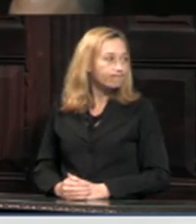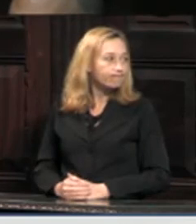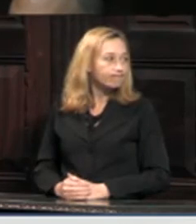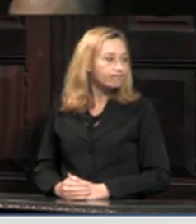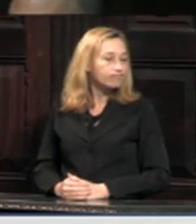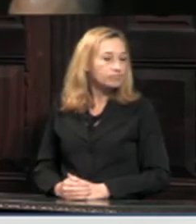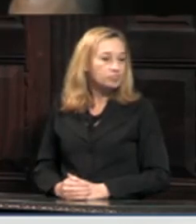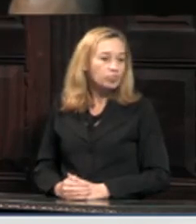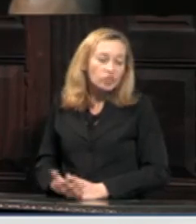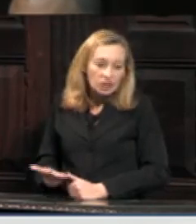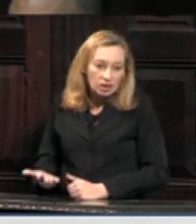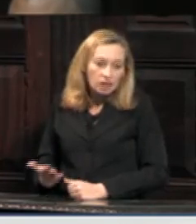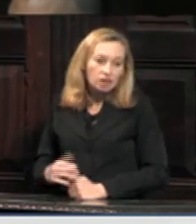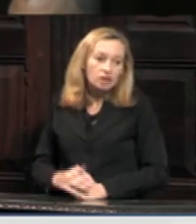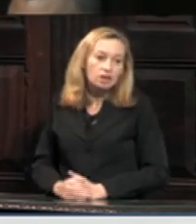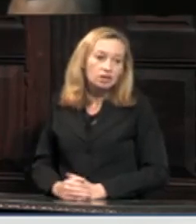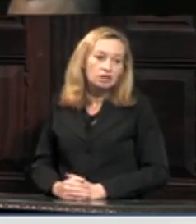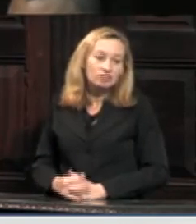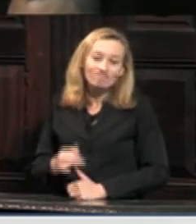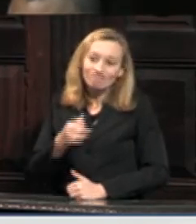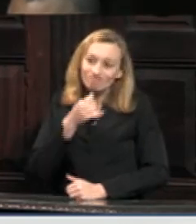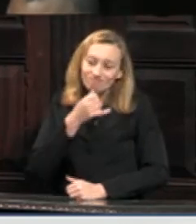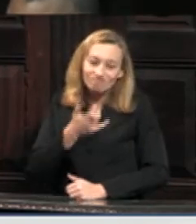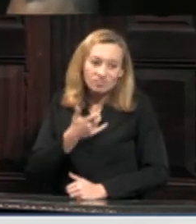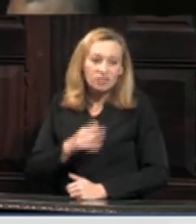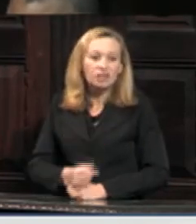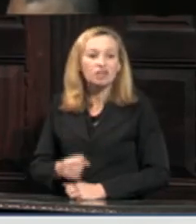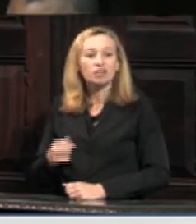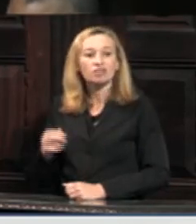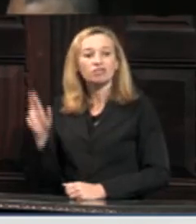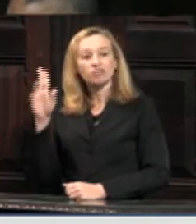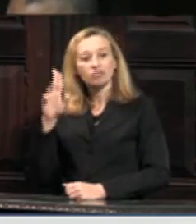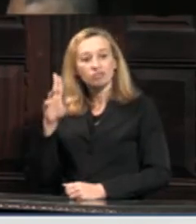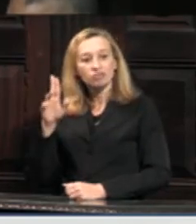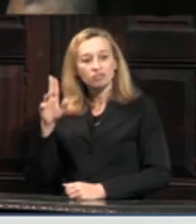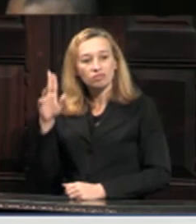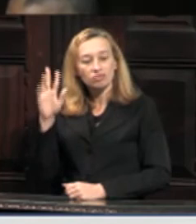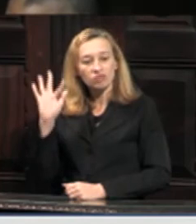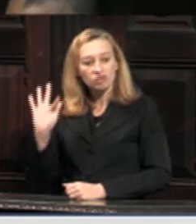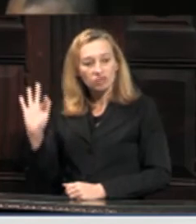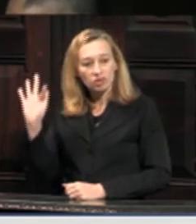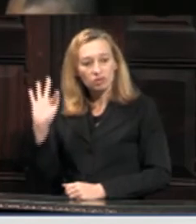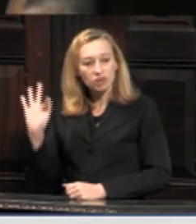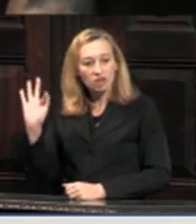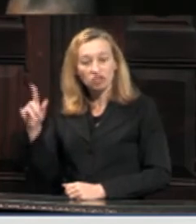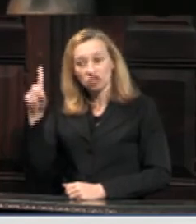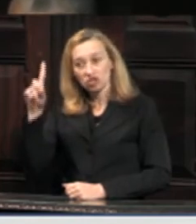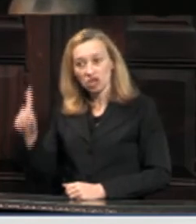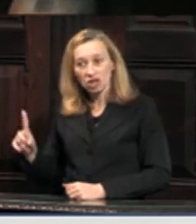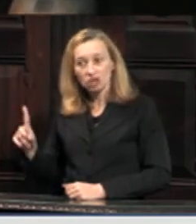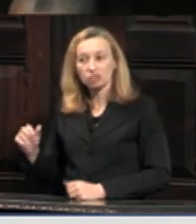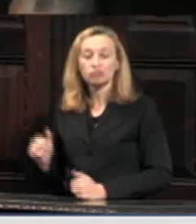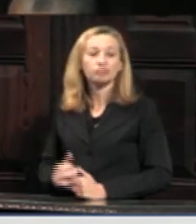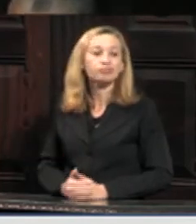a Faculdade de Direito da Universidade Federal Fluminense. Felizmente,